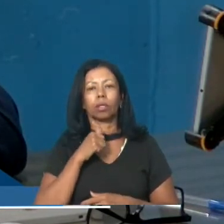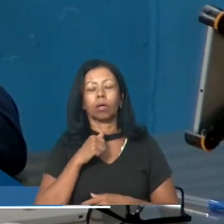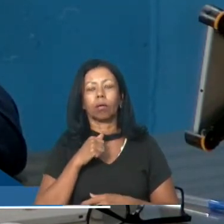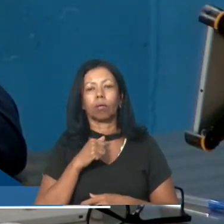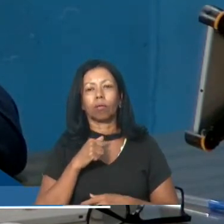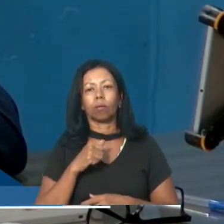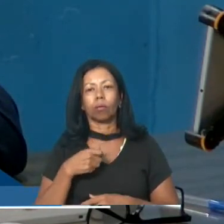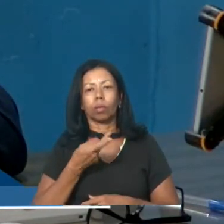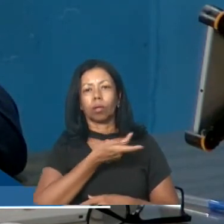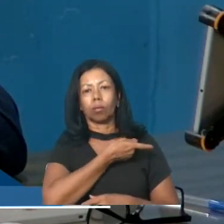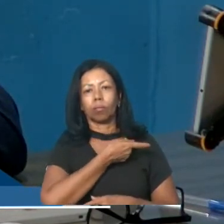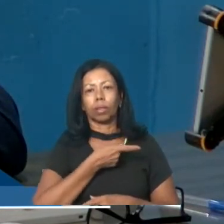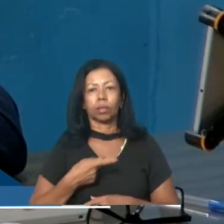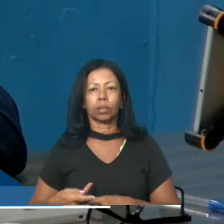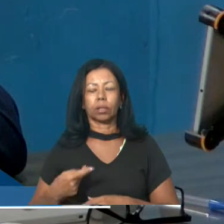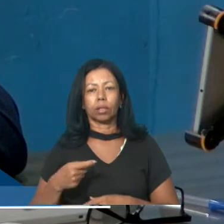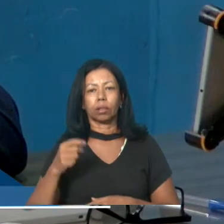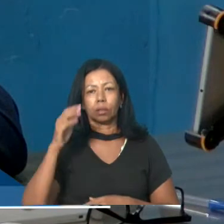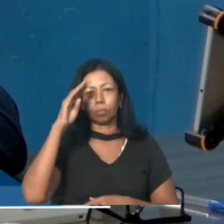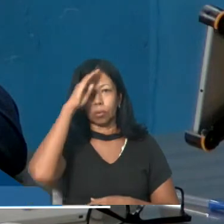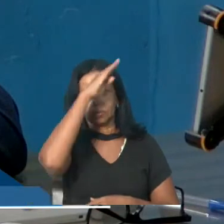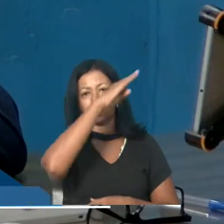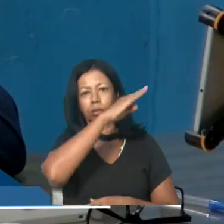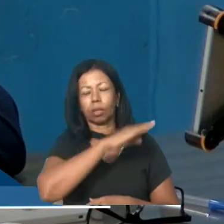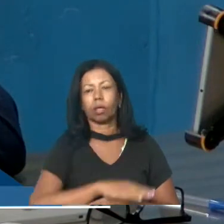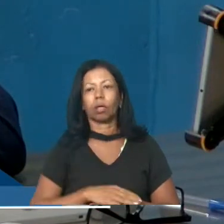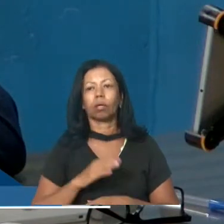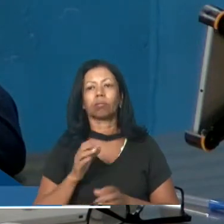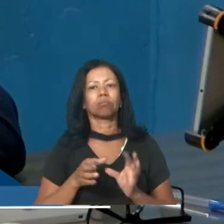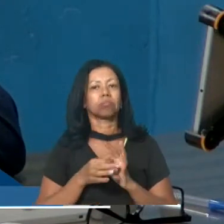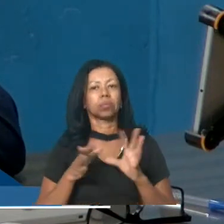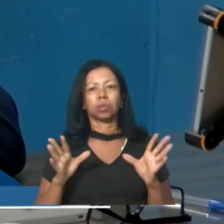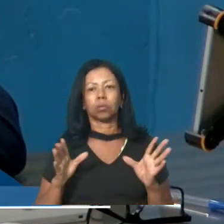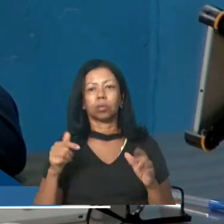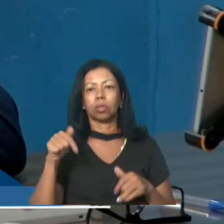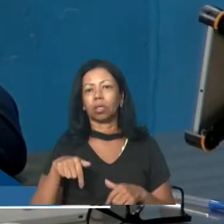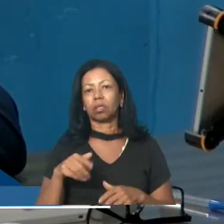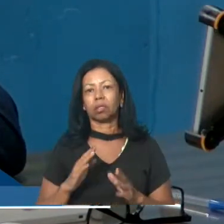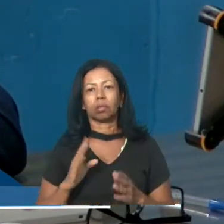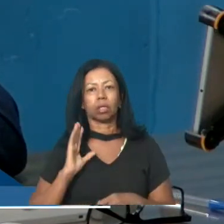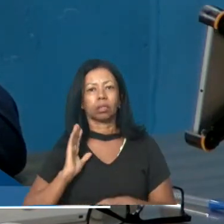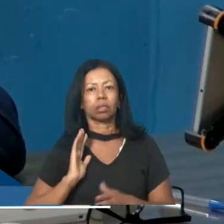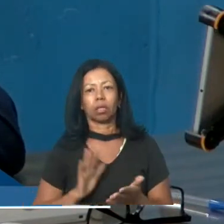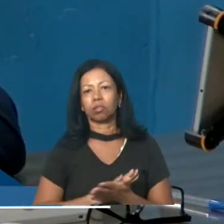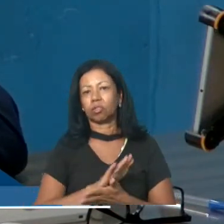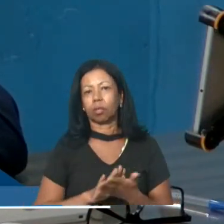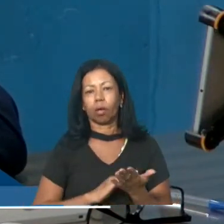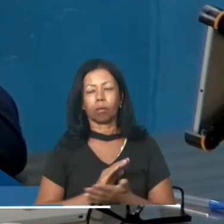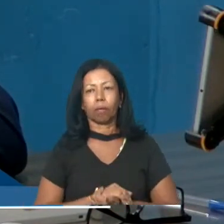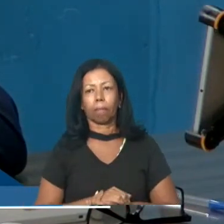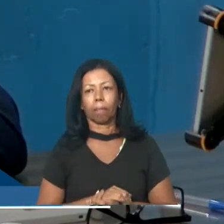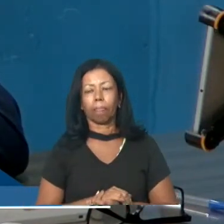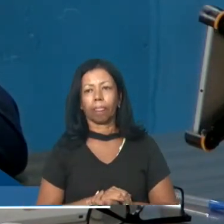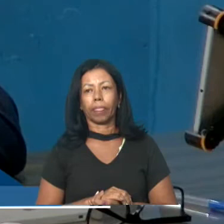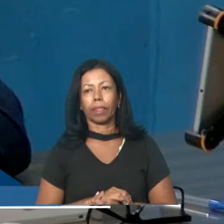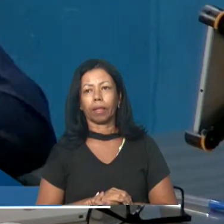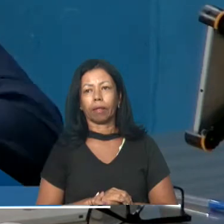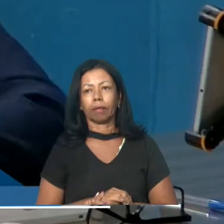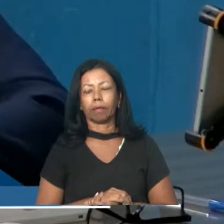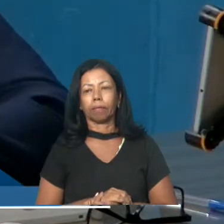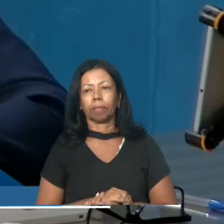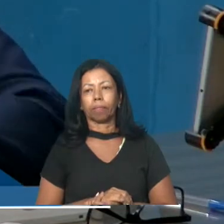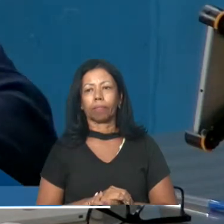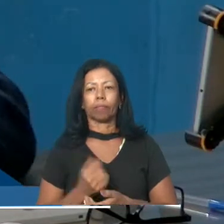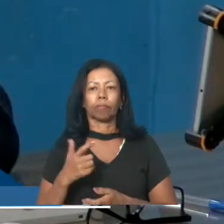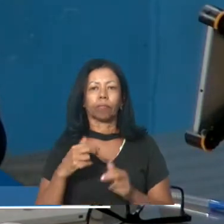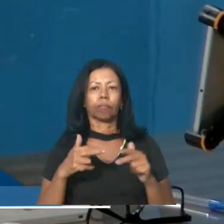autoriza, né, já aqui no município a gente não vê nenhum movimento. Só para concluir uma outra coisa que eu estou discutindo com alguns vereadores,